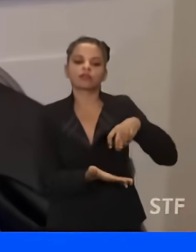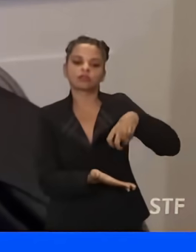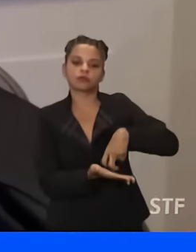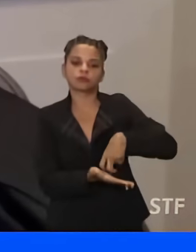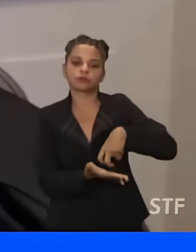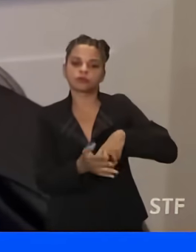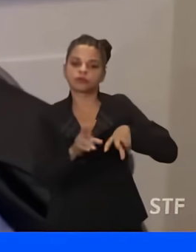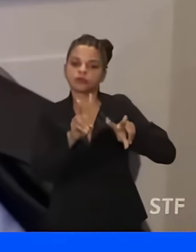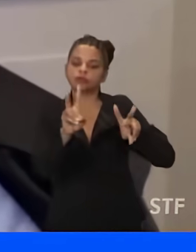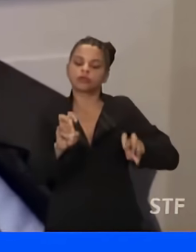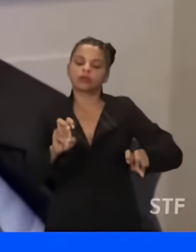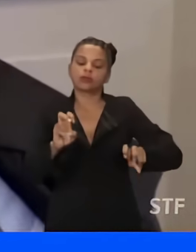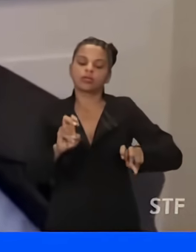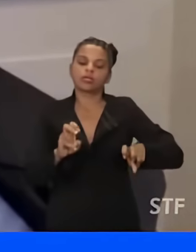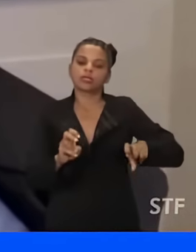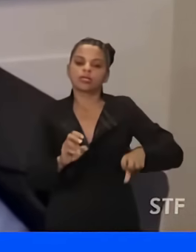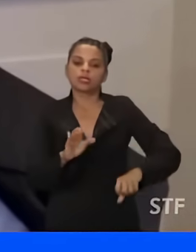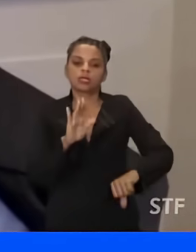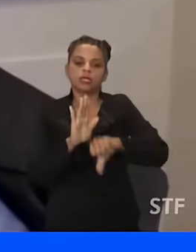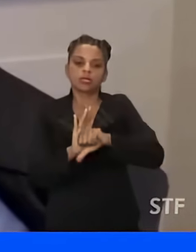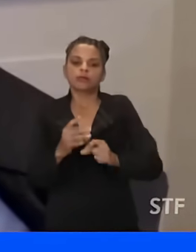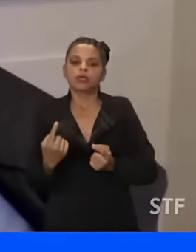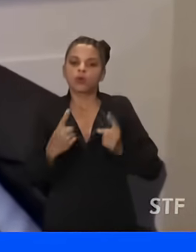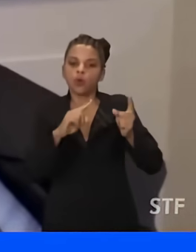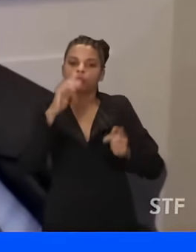contra a honra gera